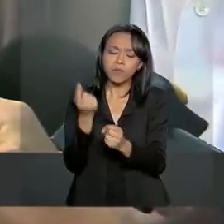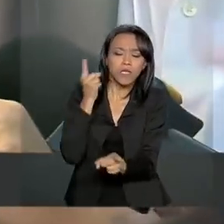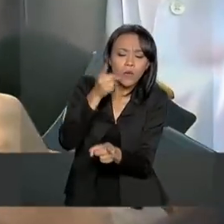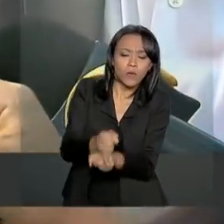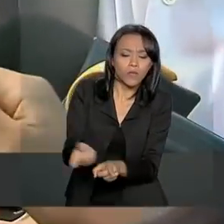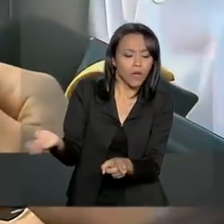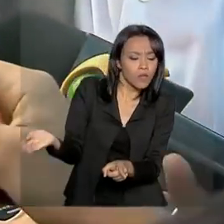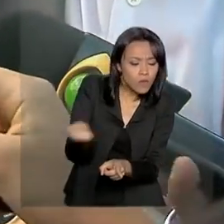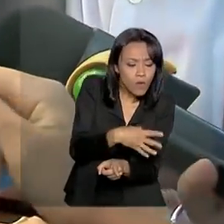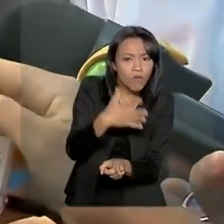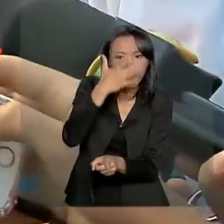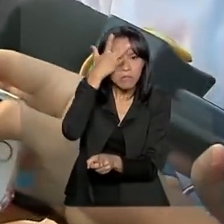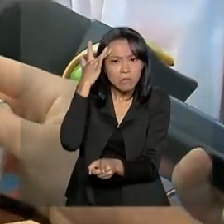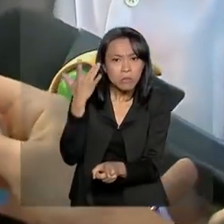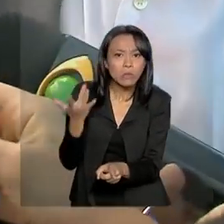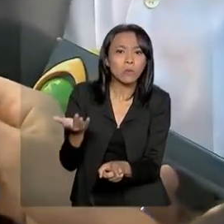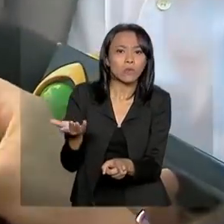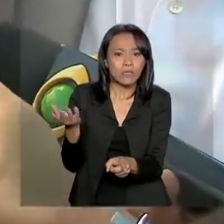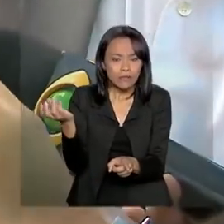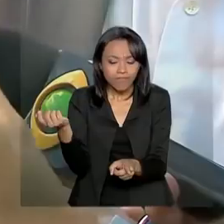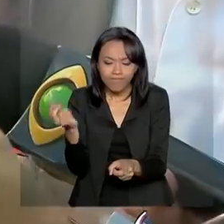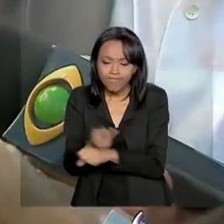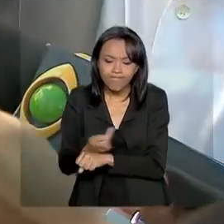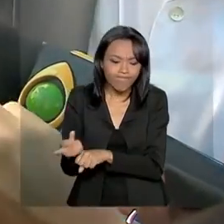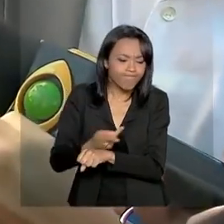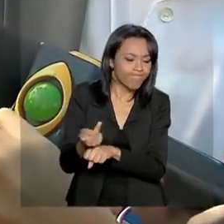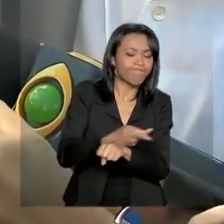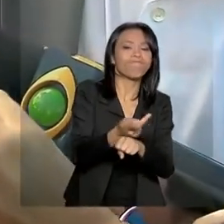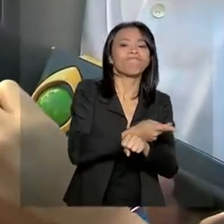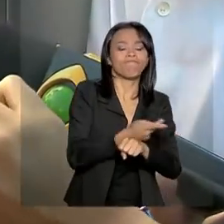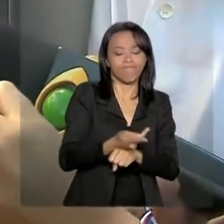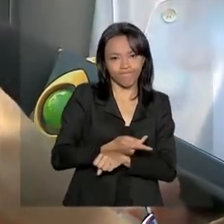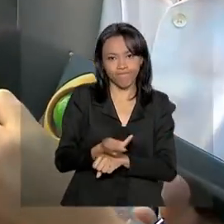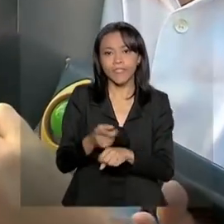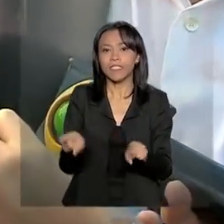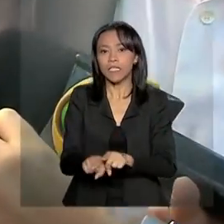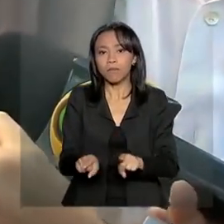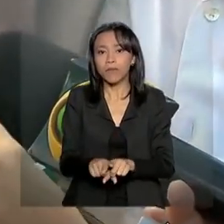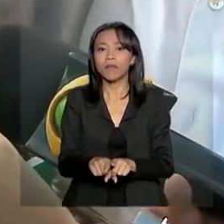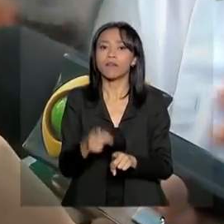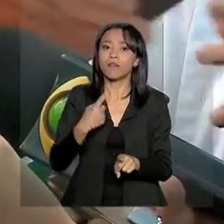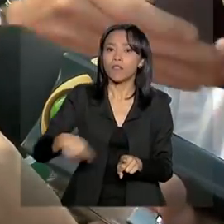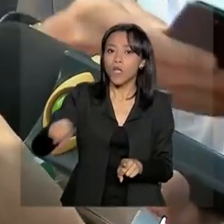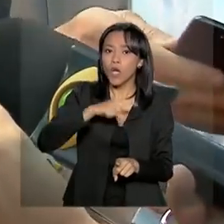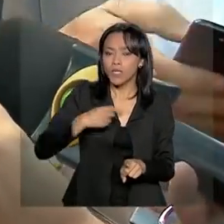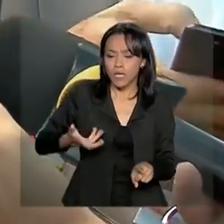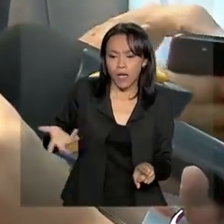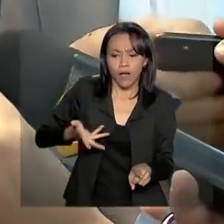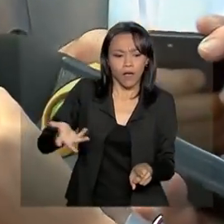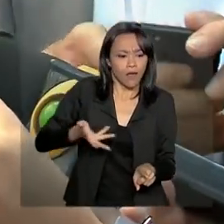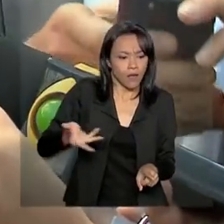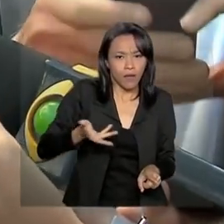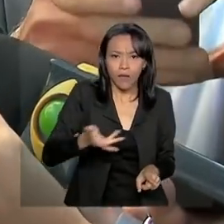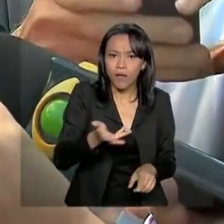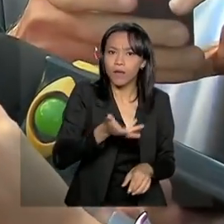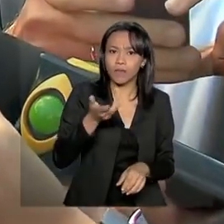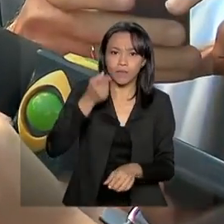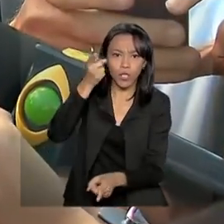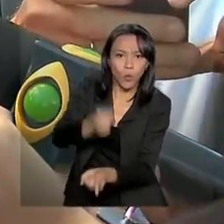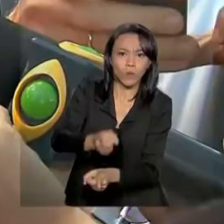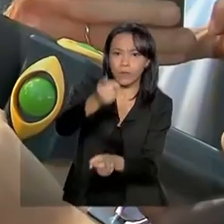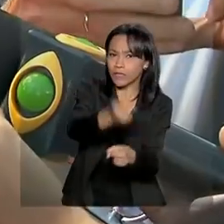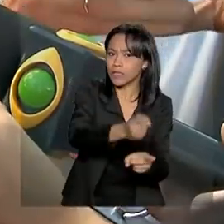novos sobreviventes e também de estarmos tendo mais agilidade na questão de